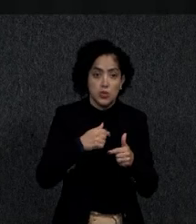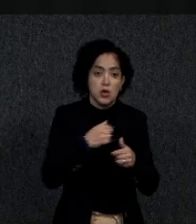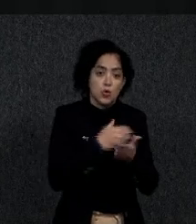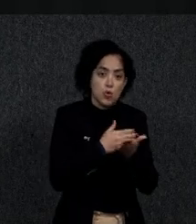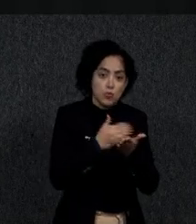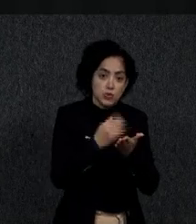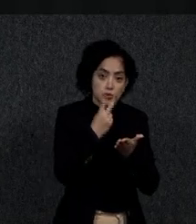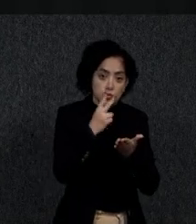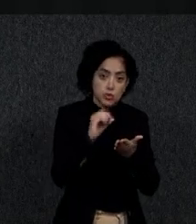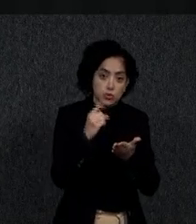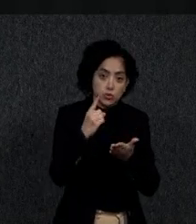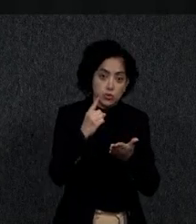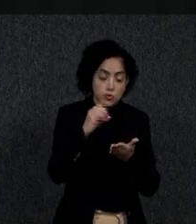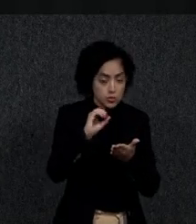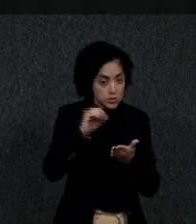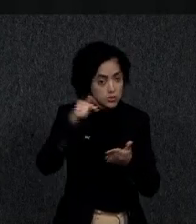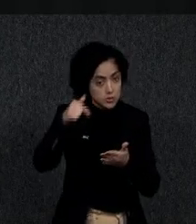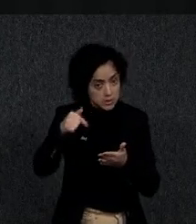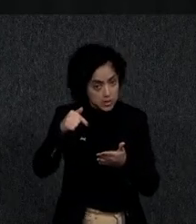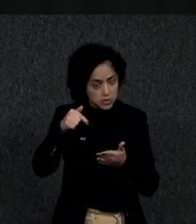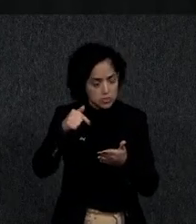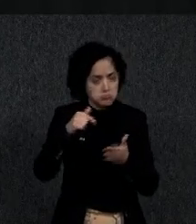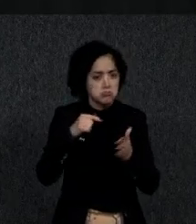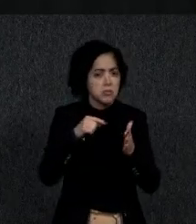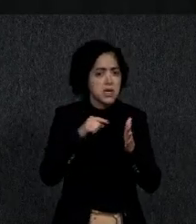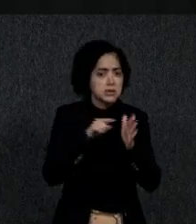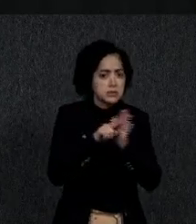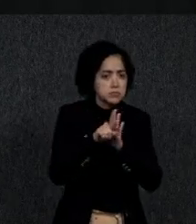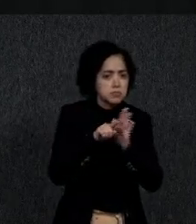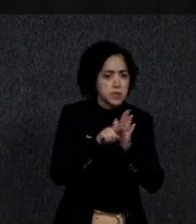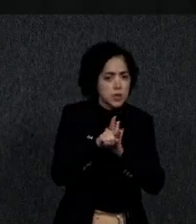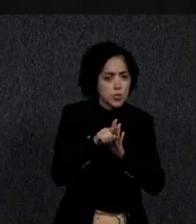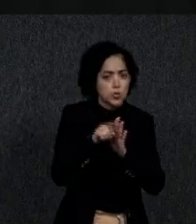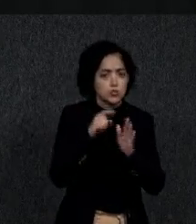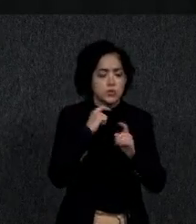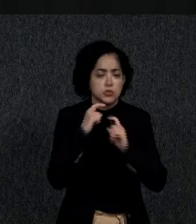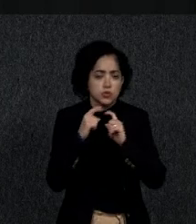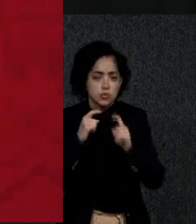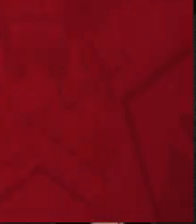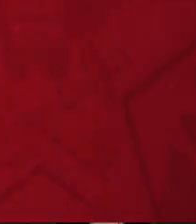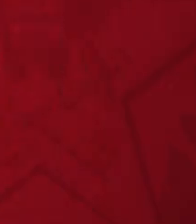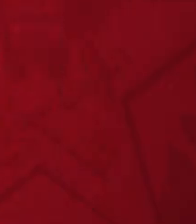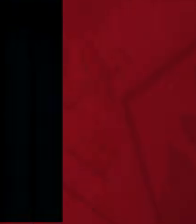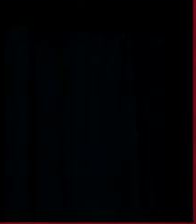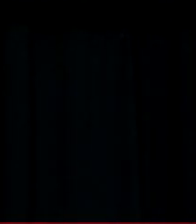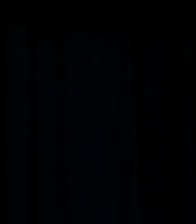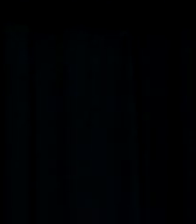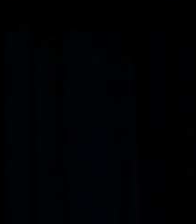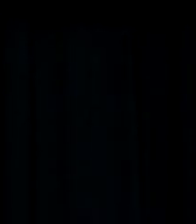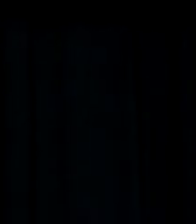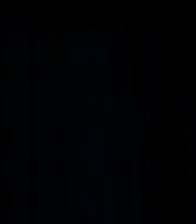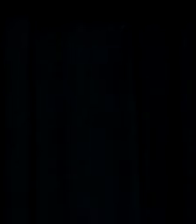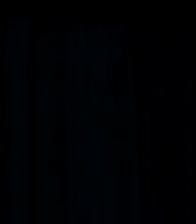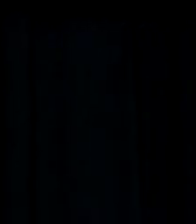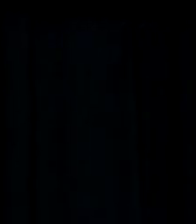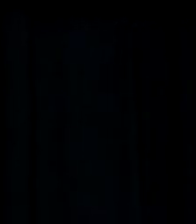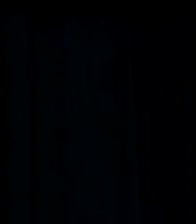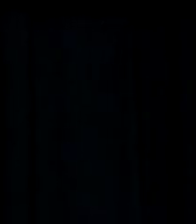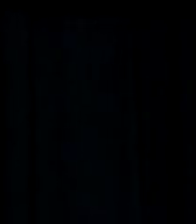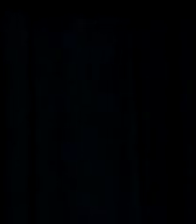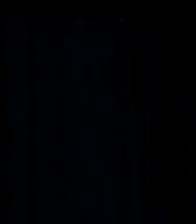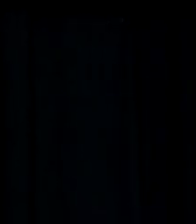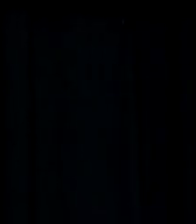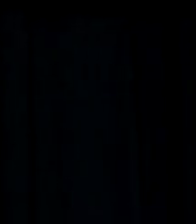dos seus sítios e paisagens patrimônio geológico que demonstra a evolução do planeta. O representante do Comitê da